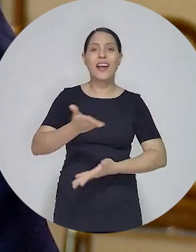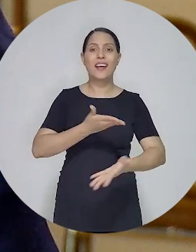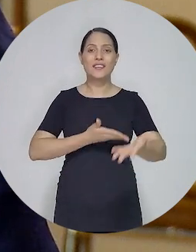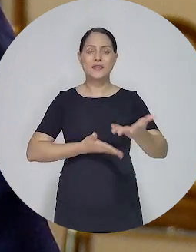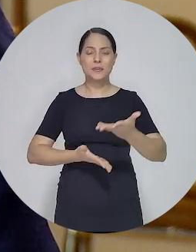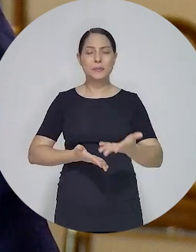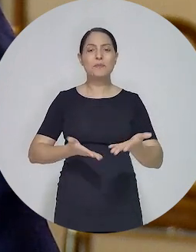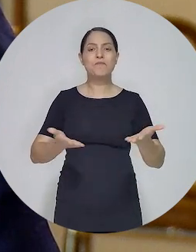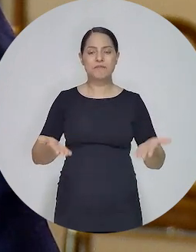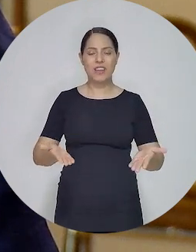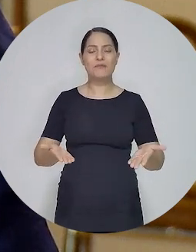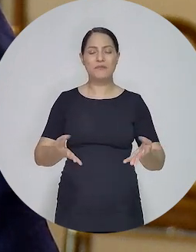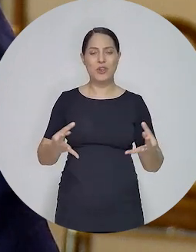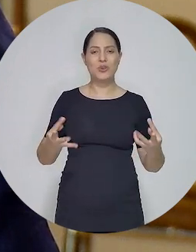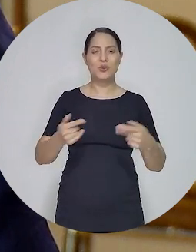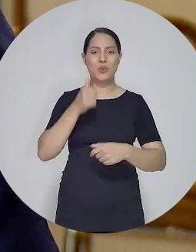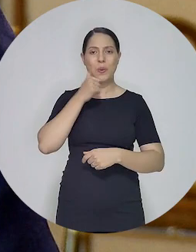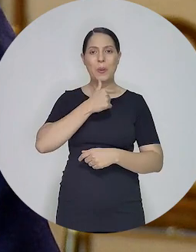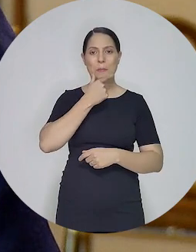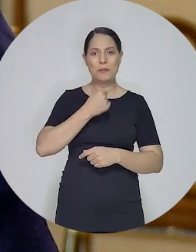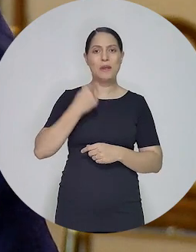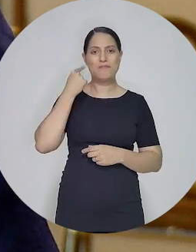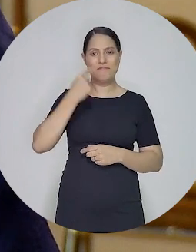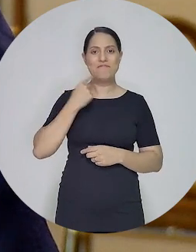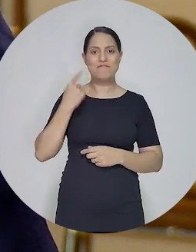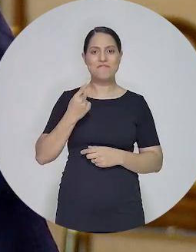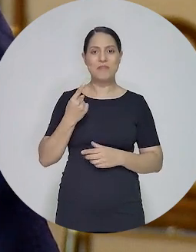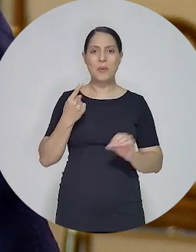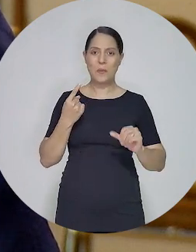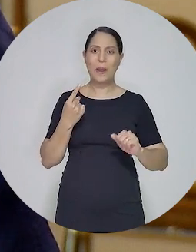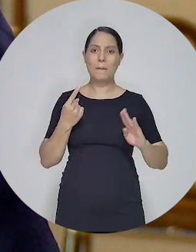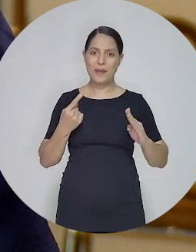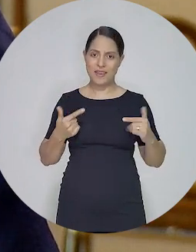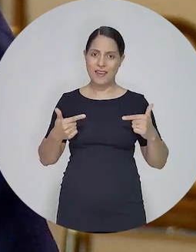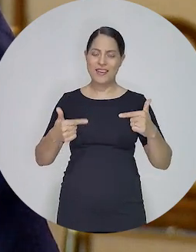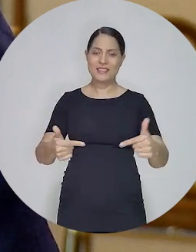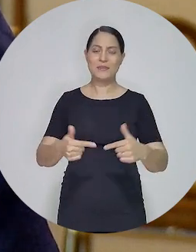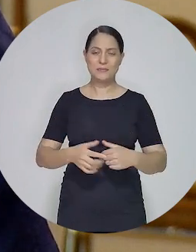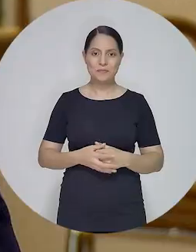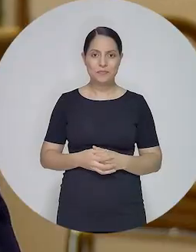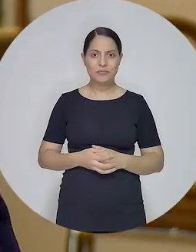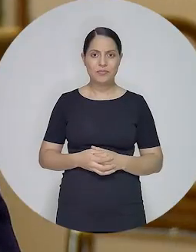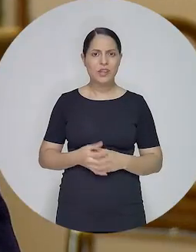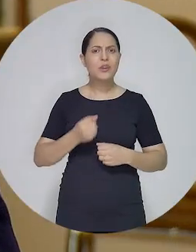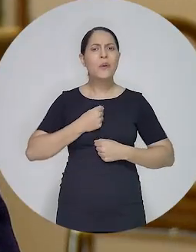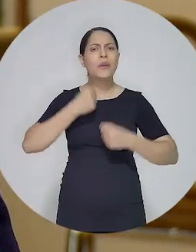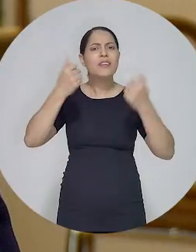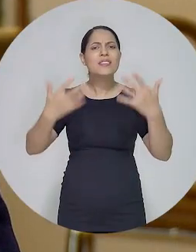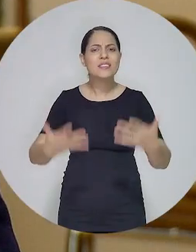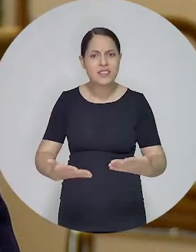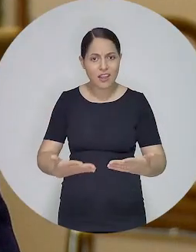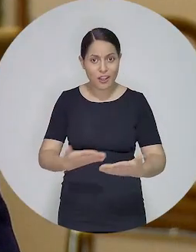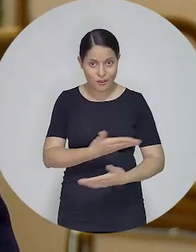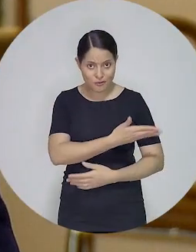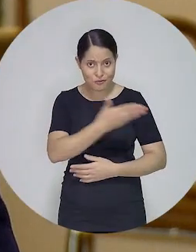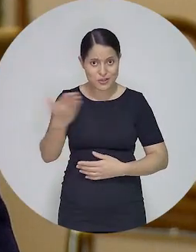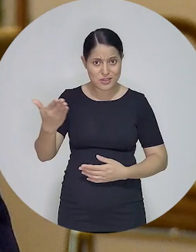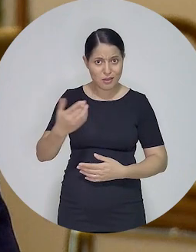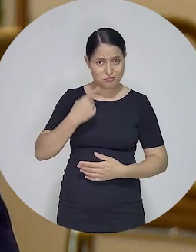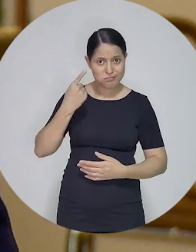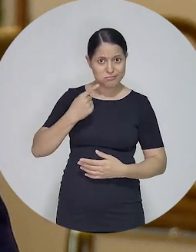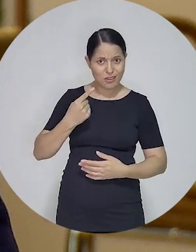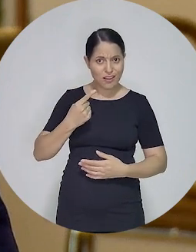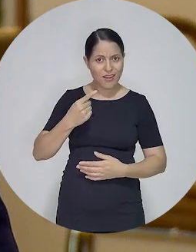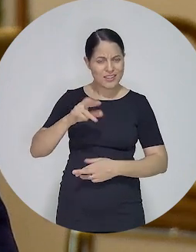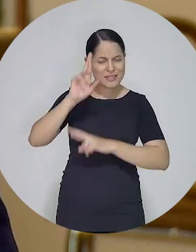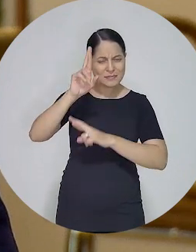da sociedade. Eu acho que é isso que todo advogado, toda advogada pretende ver a ordem fazendo. Eu diria a advocacia que tem esperança e